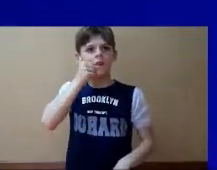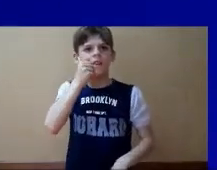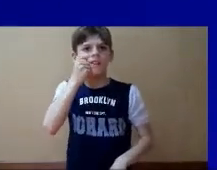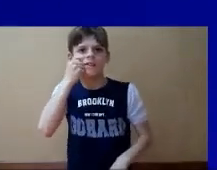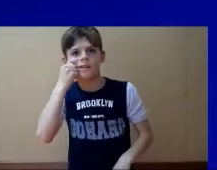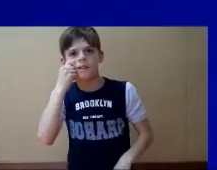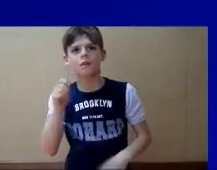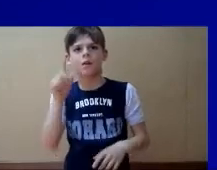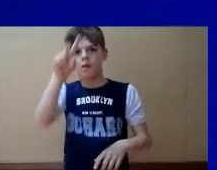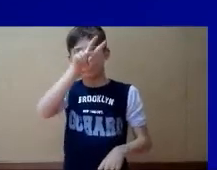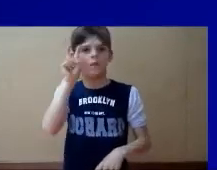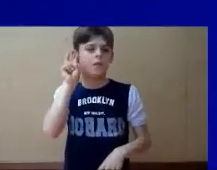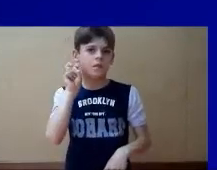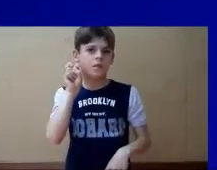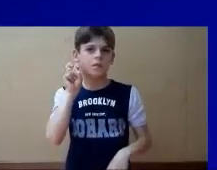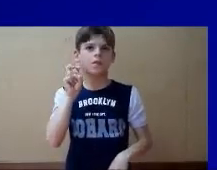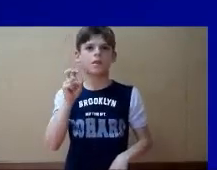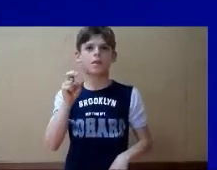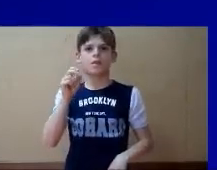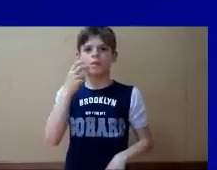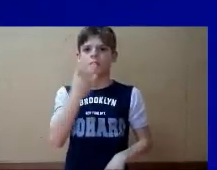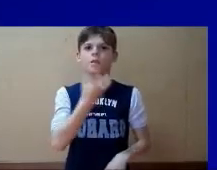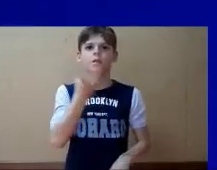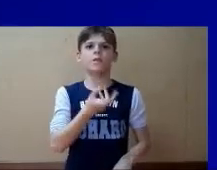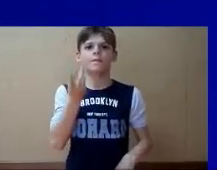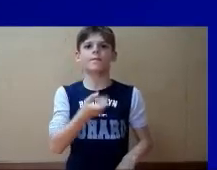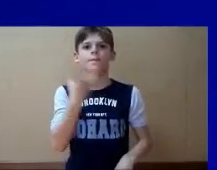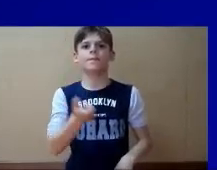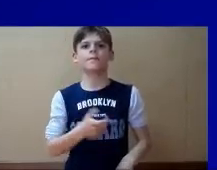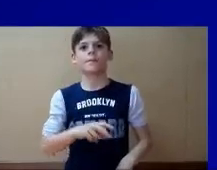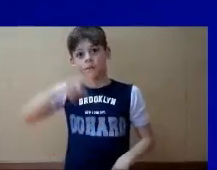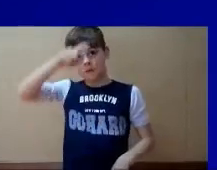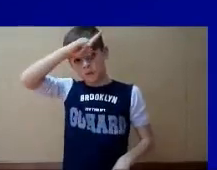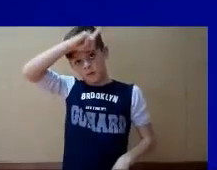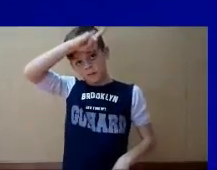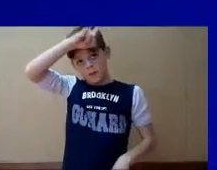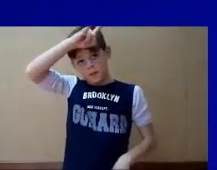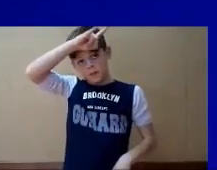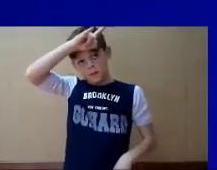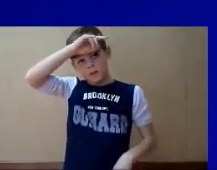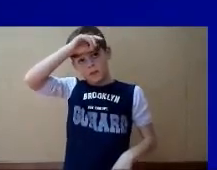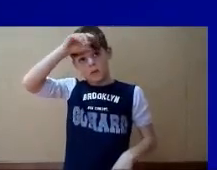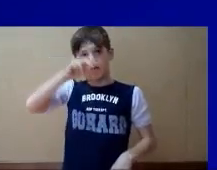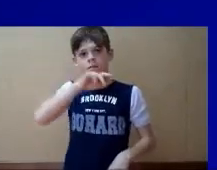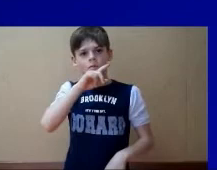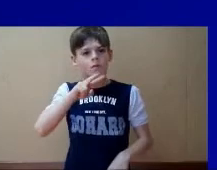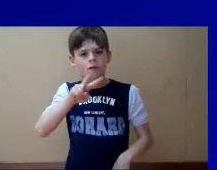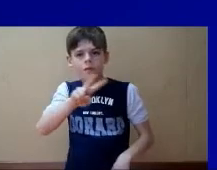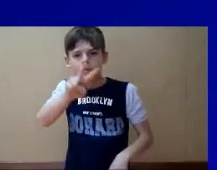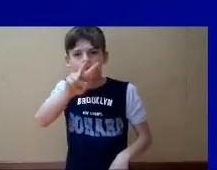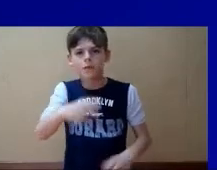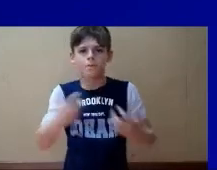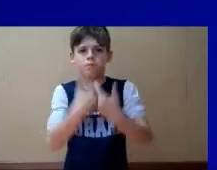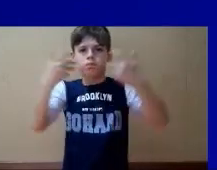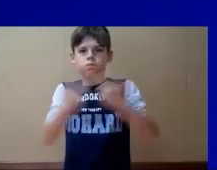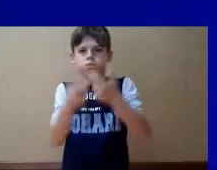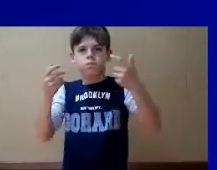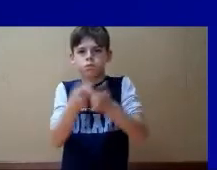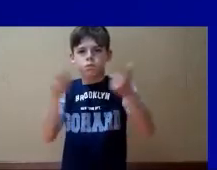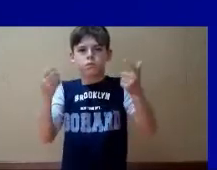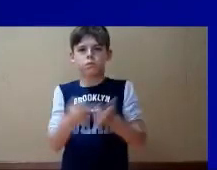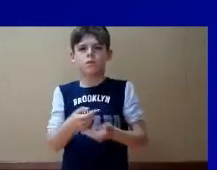floresta. Com quem ouviu que entre a serpente e o touro ainda houve